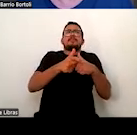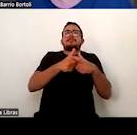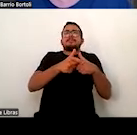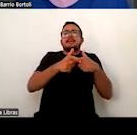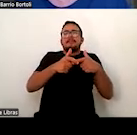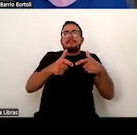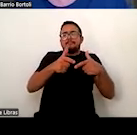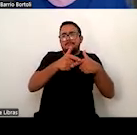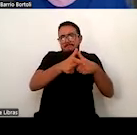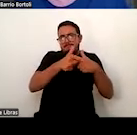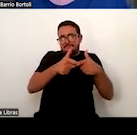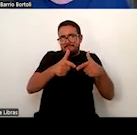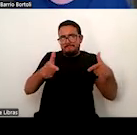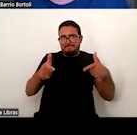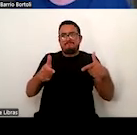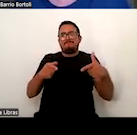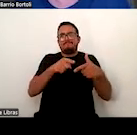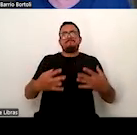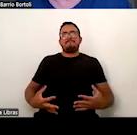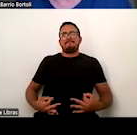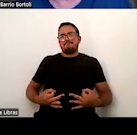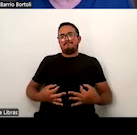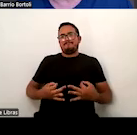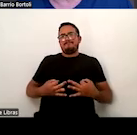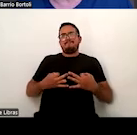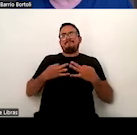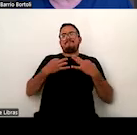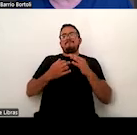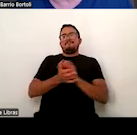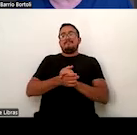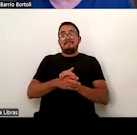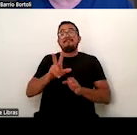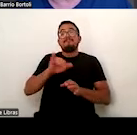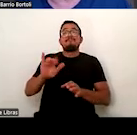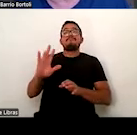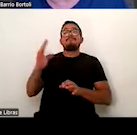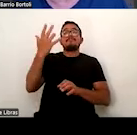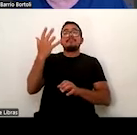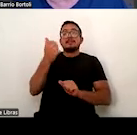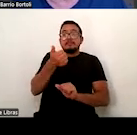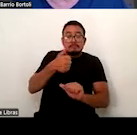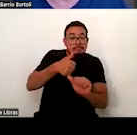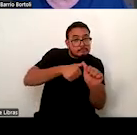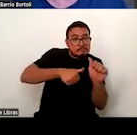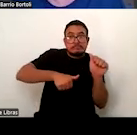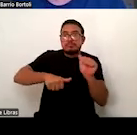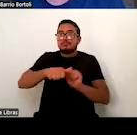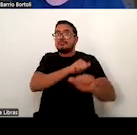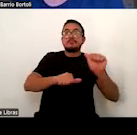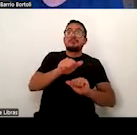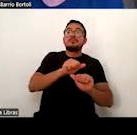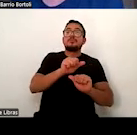adenoma, que é um tumor benigno, que vai sofrendo mutações e evoluindo para o adenocarcinoma, tá?